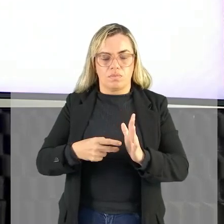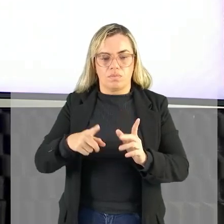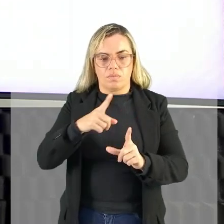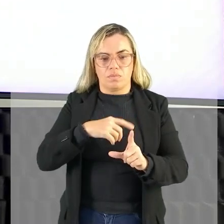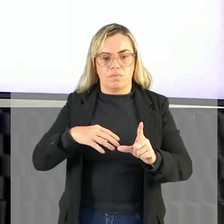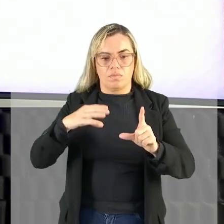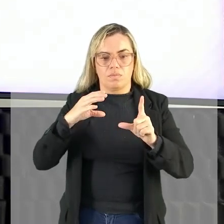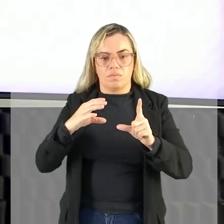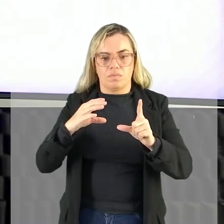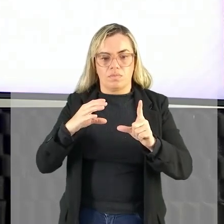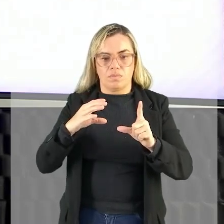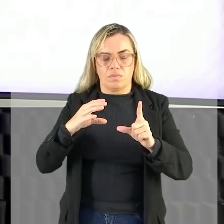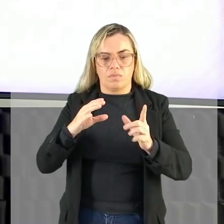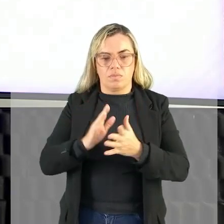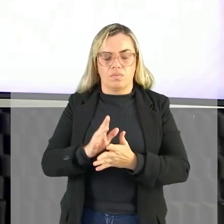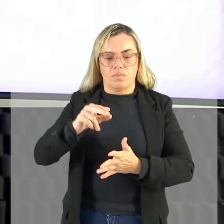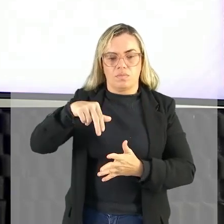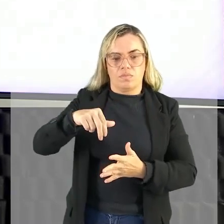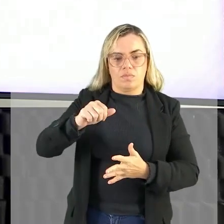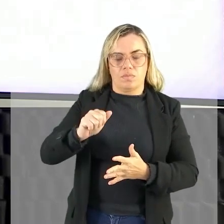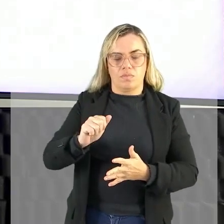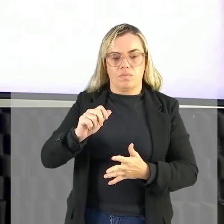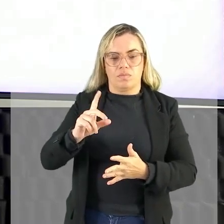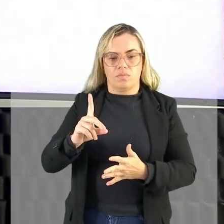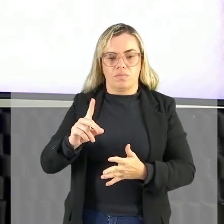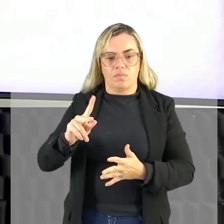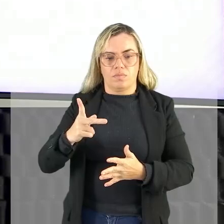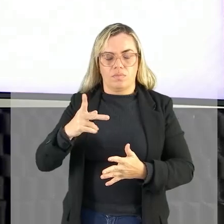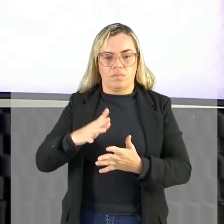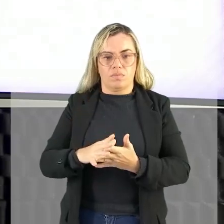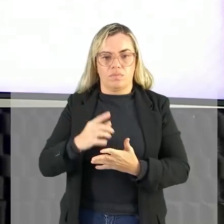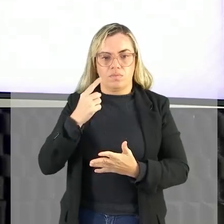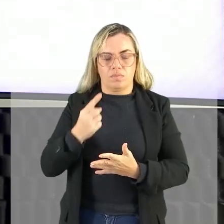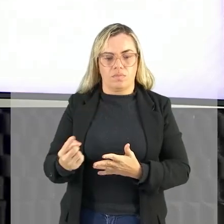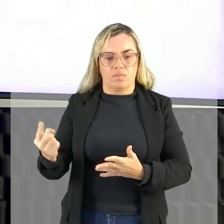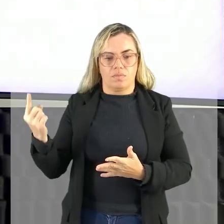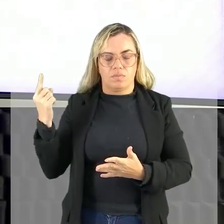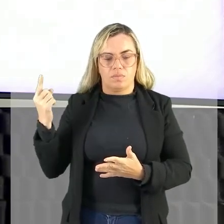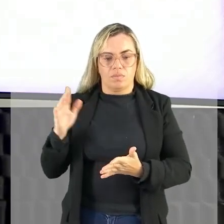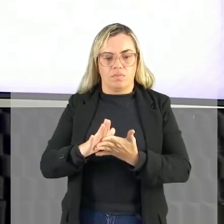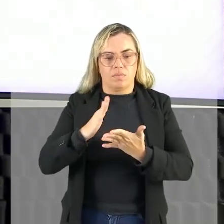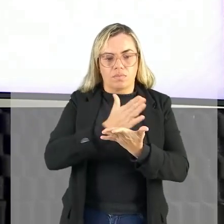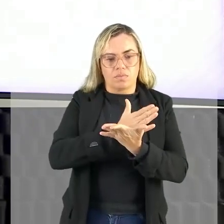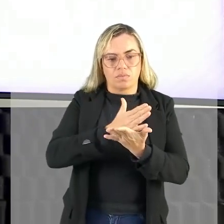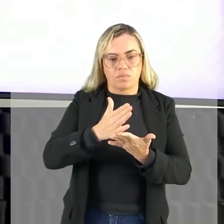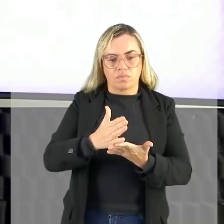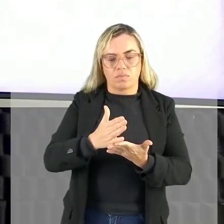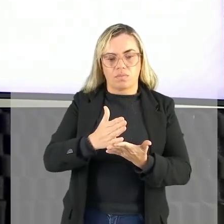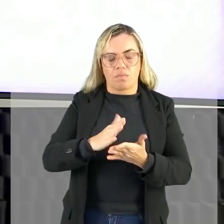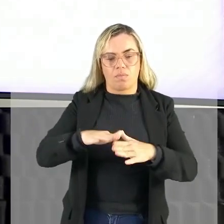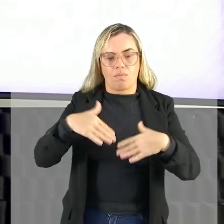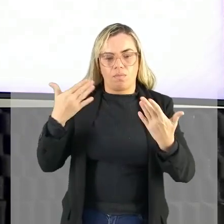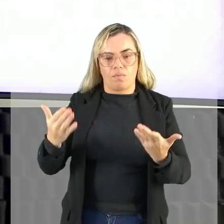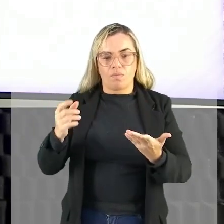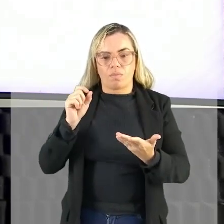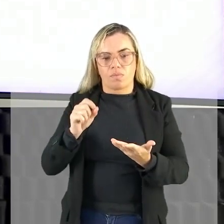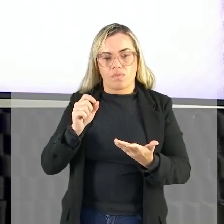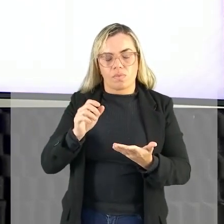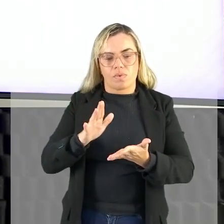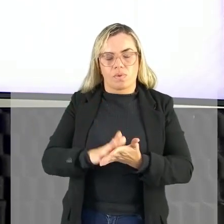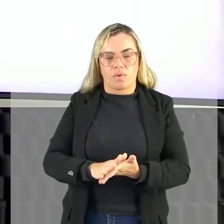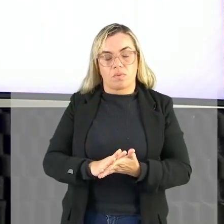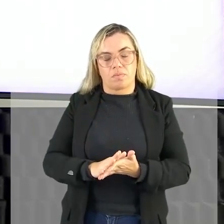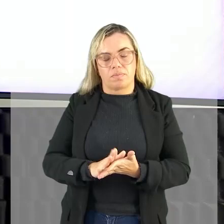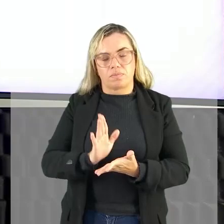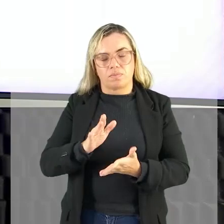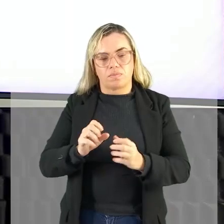O NAD, agora o NADH, ele está antes, né? Tá bem aqui, ó, tá bem aqui no começo, né? Então, já é um